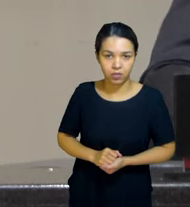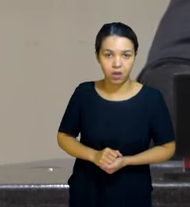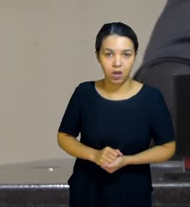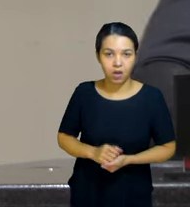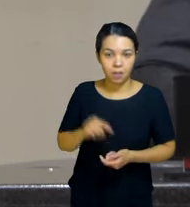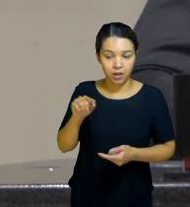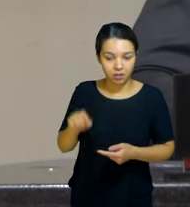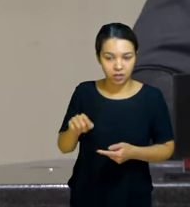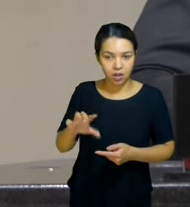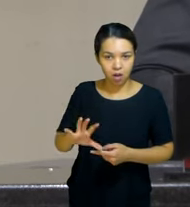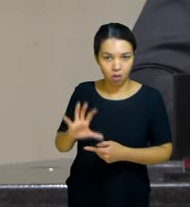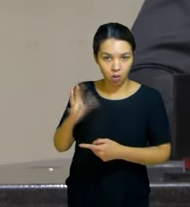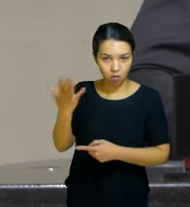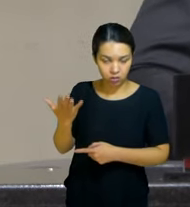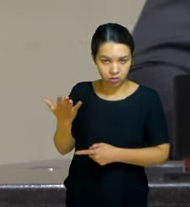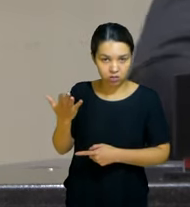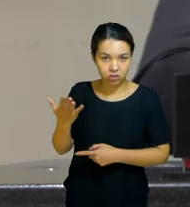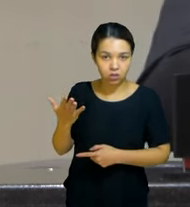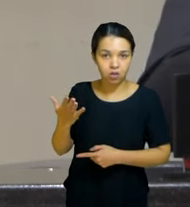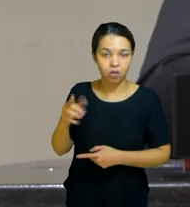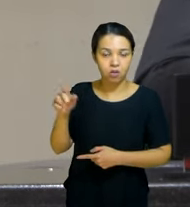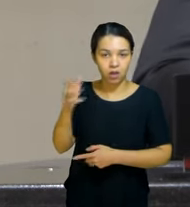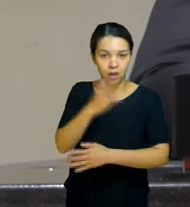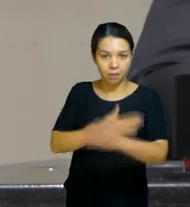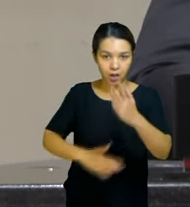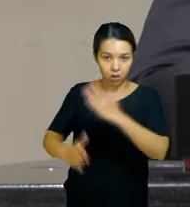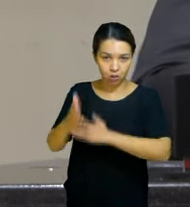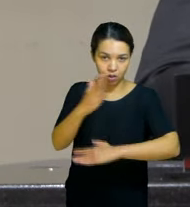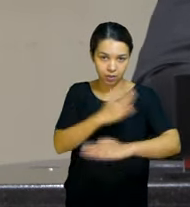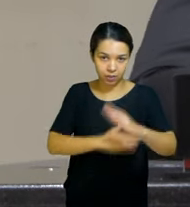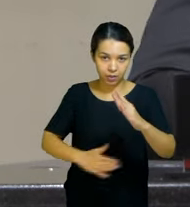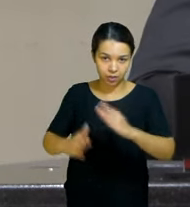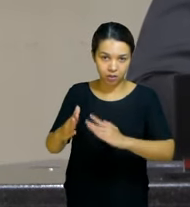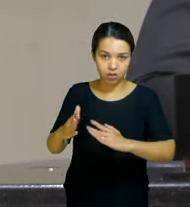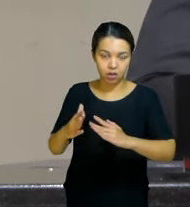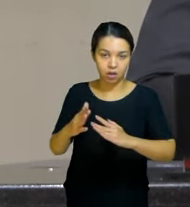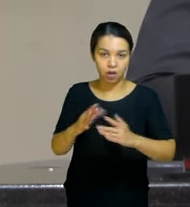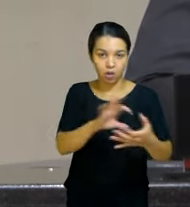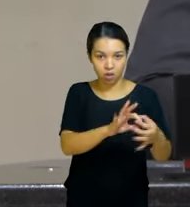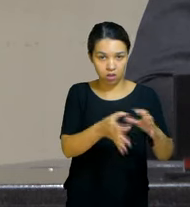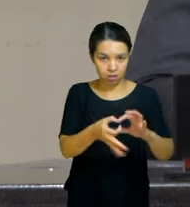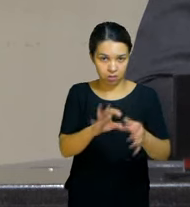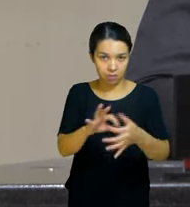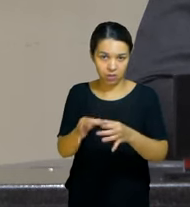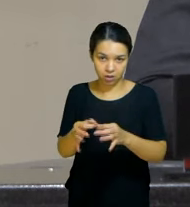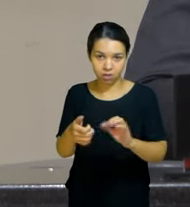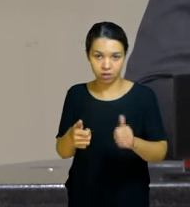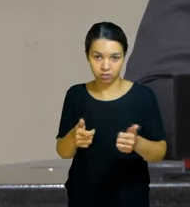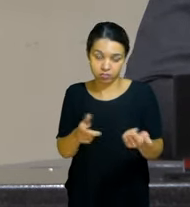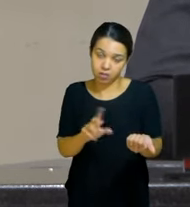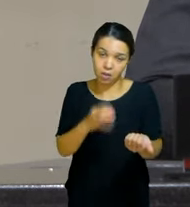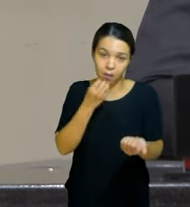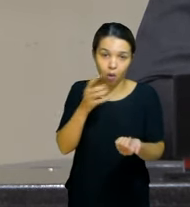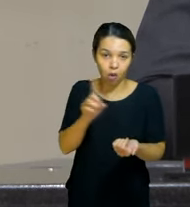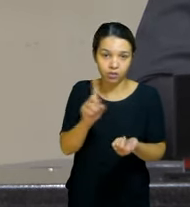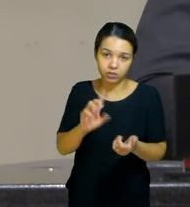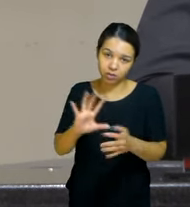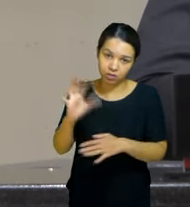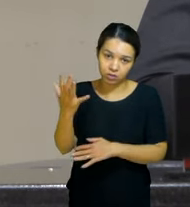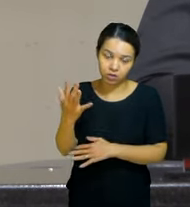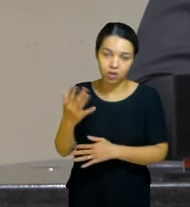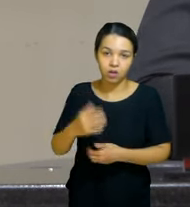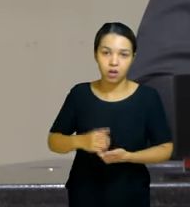numa Paralimpíada. Bom, se tivesse ocorrido nas Olimpíadas e não numa Paralimpíada, bom que não acontecesse, mas já que aconteceu onde atingiu